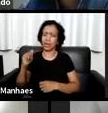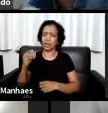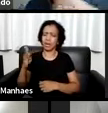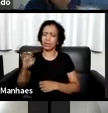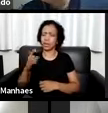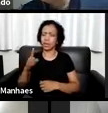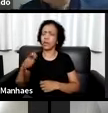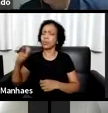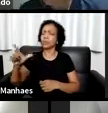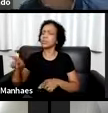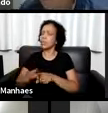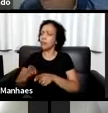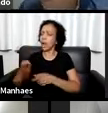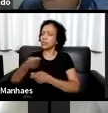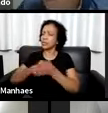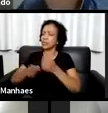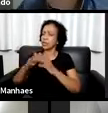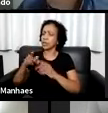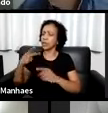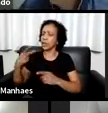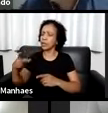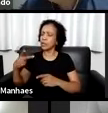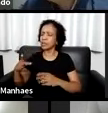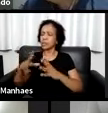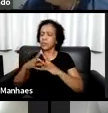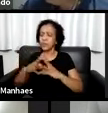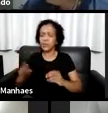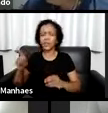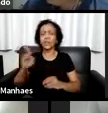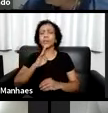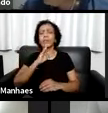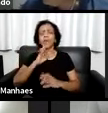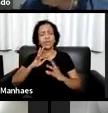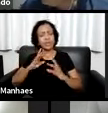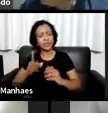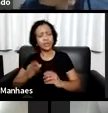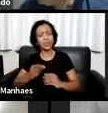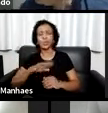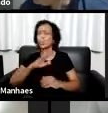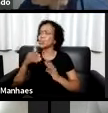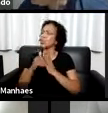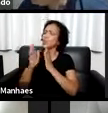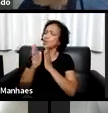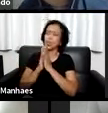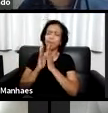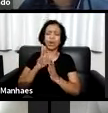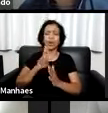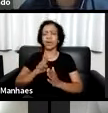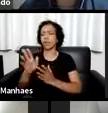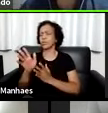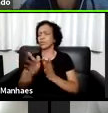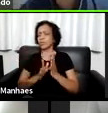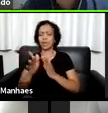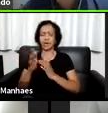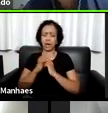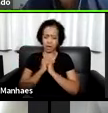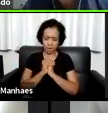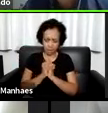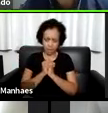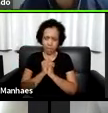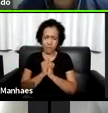o poder de dominar as coisas. Isto fazemos em nome de Jesus. Amém. Amém,